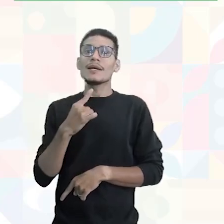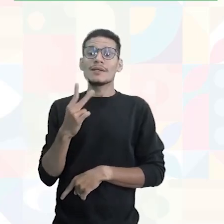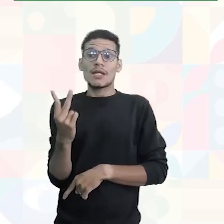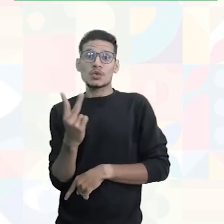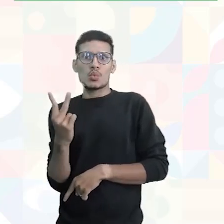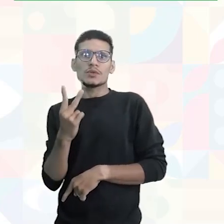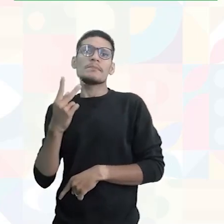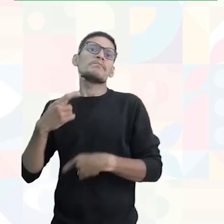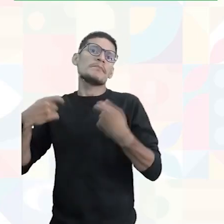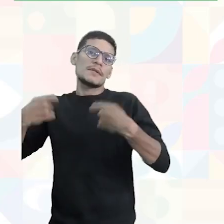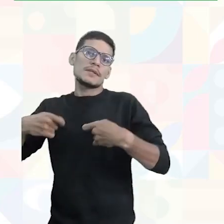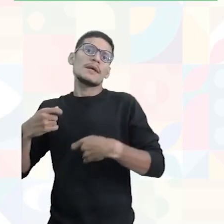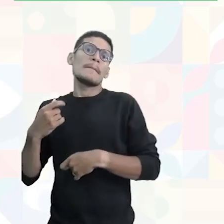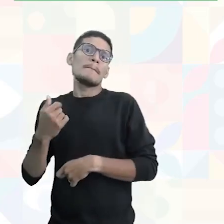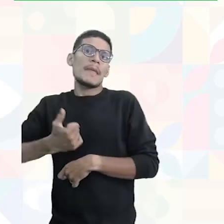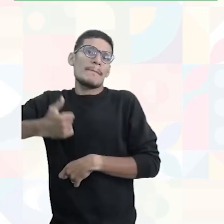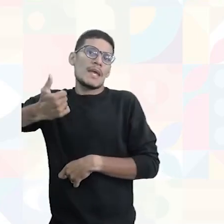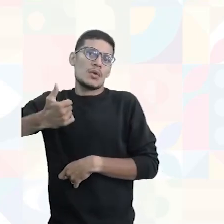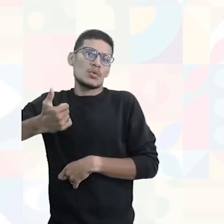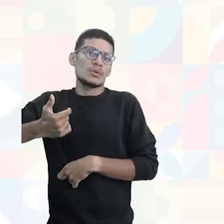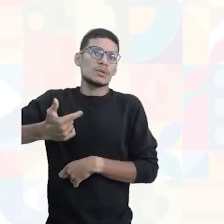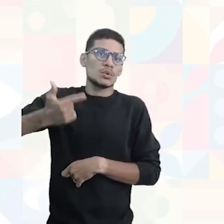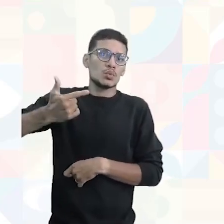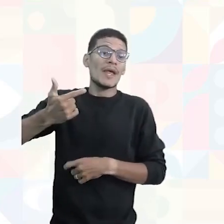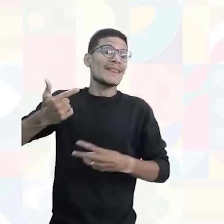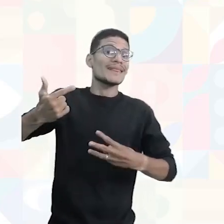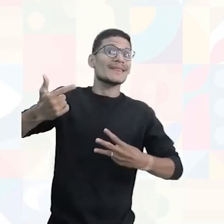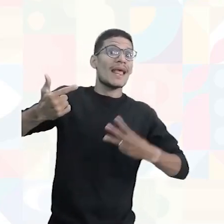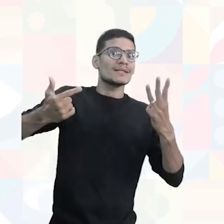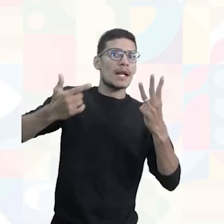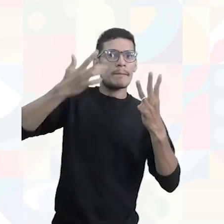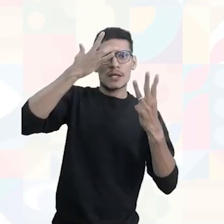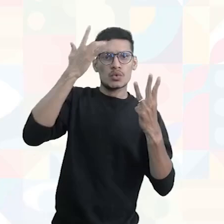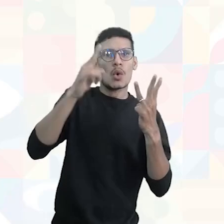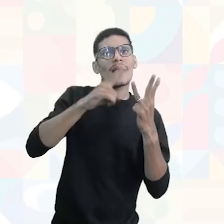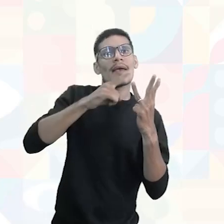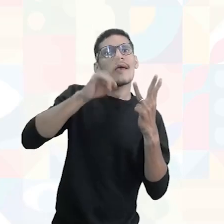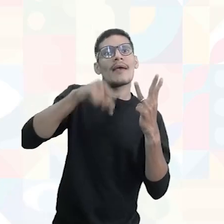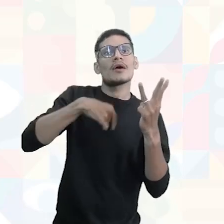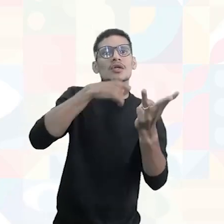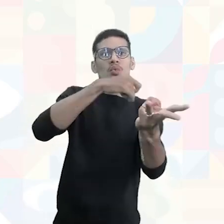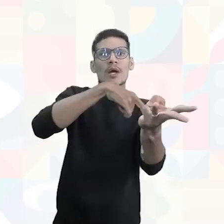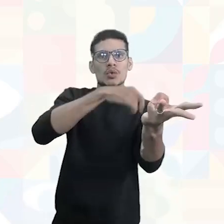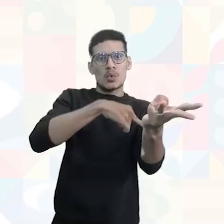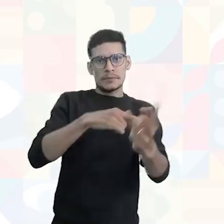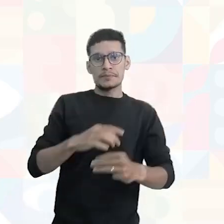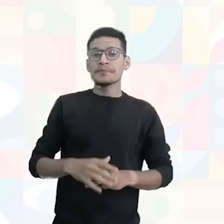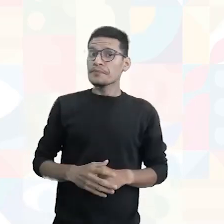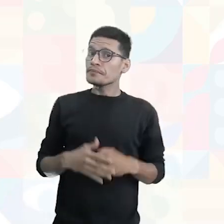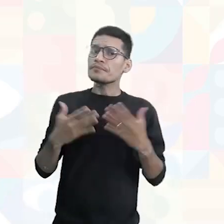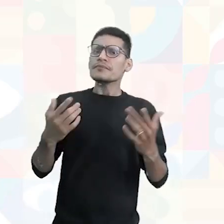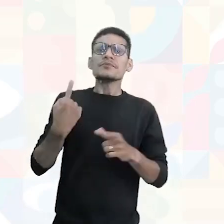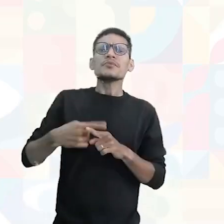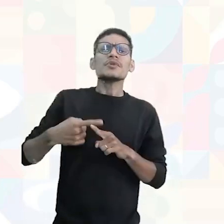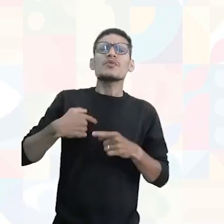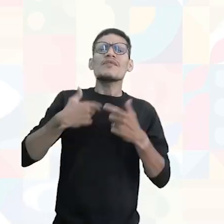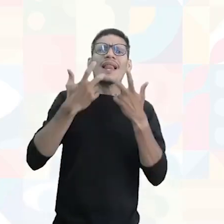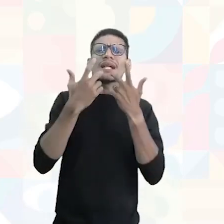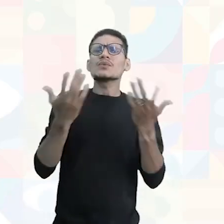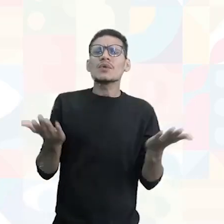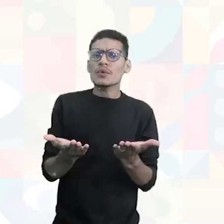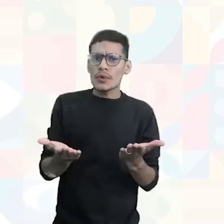atendidas primeiro, e o terceiro atendimento seria destinado ao doador de sangue. Por que eu estou falando isso? Para a gente